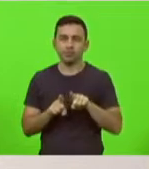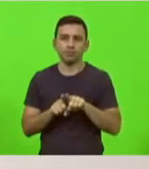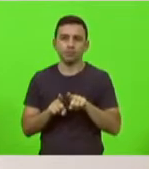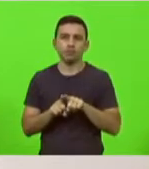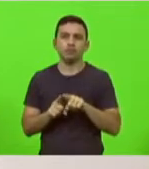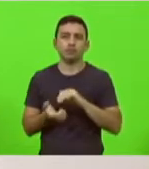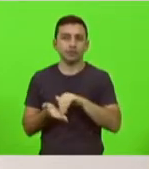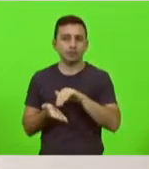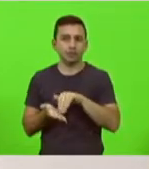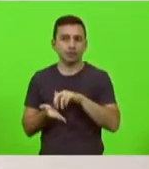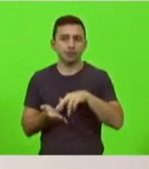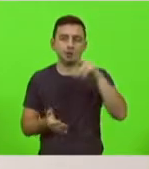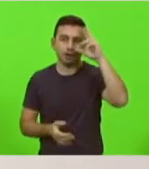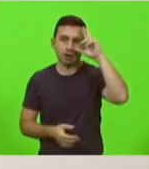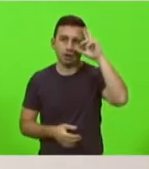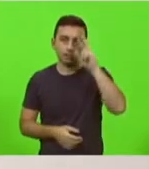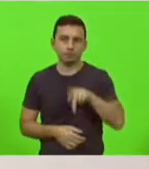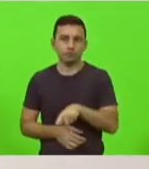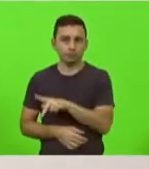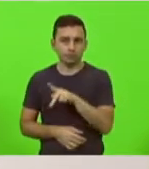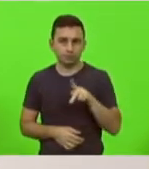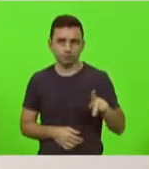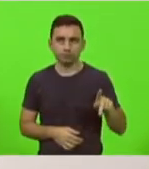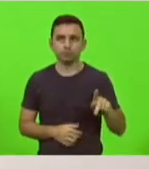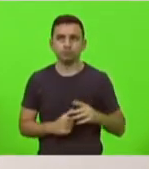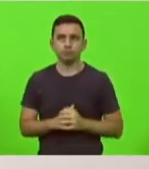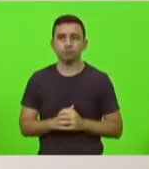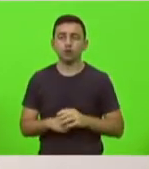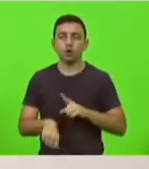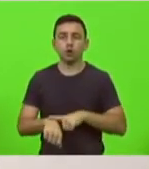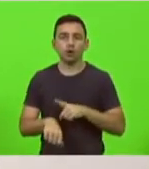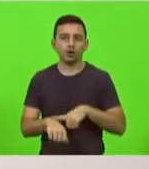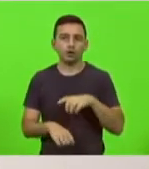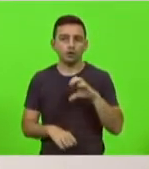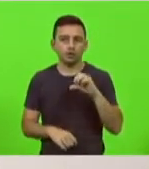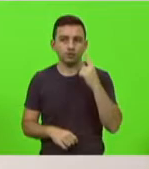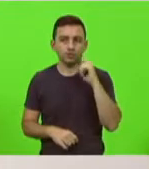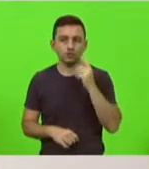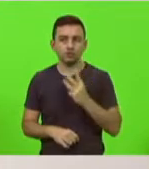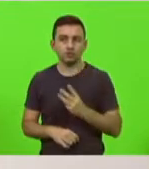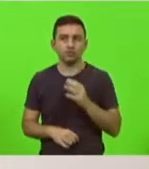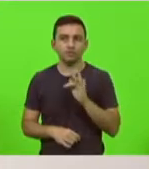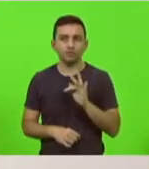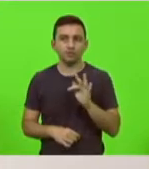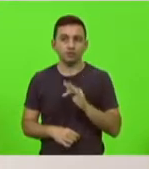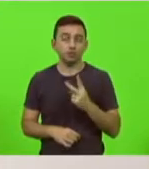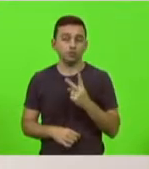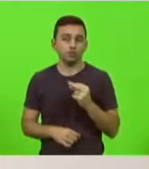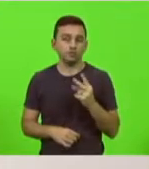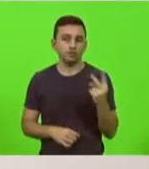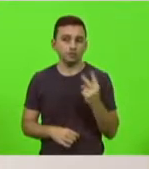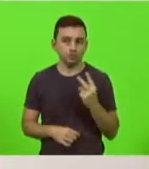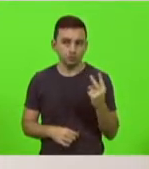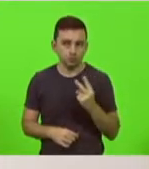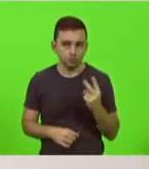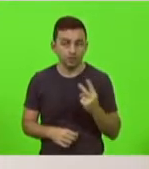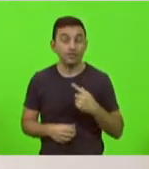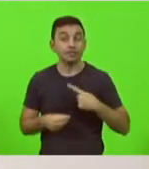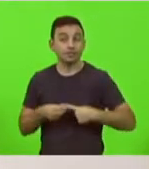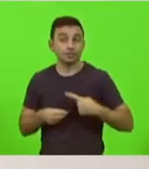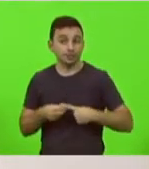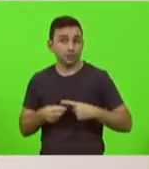Ricardo Alba e padre Pedro Baldiceira. Às 9 horas do dia 3 de fevereiro de 2022, nesta cidade